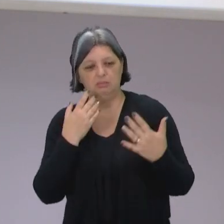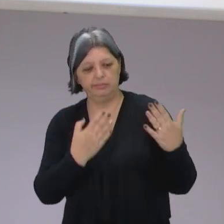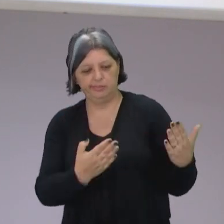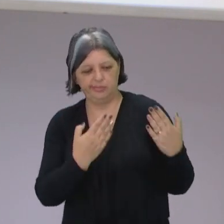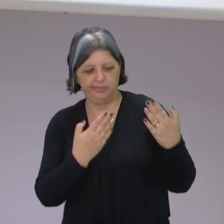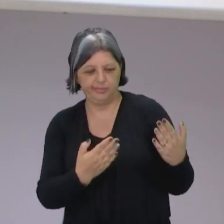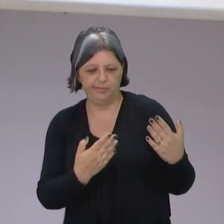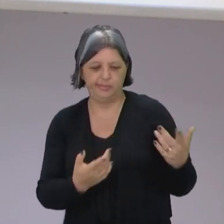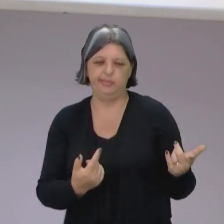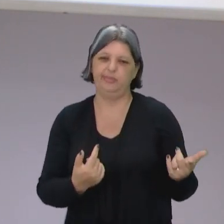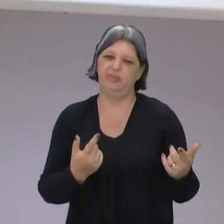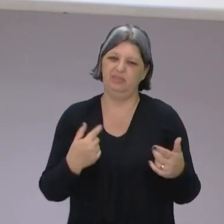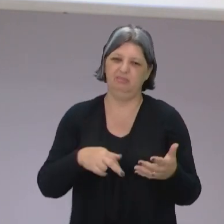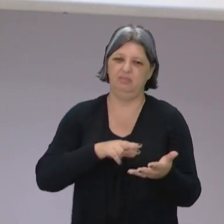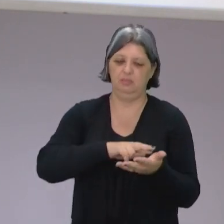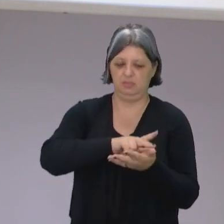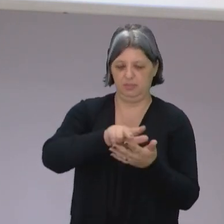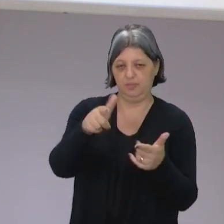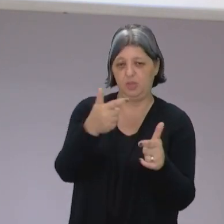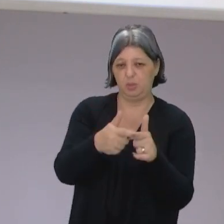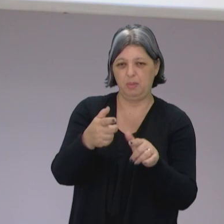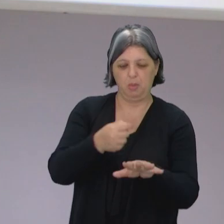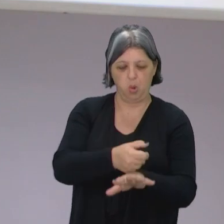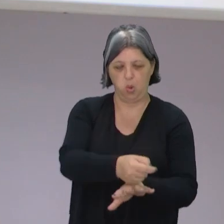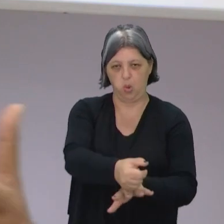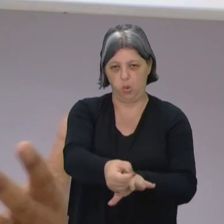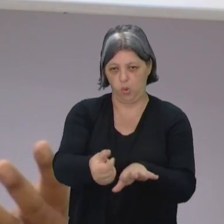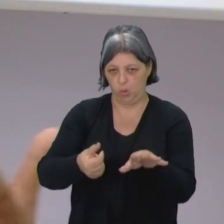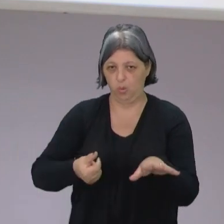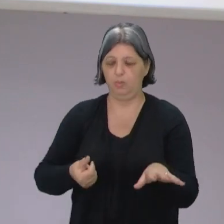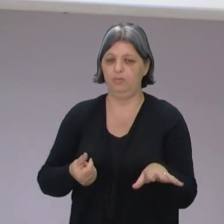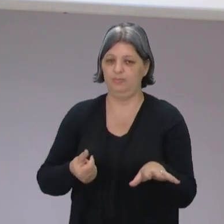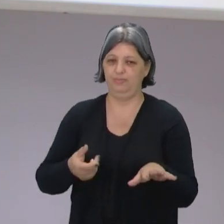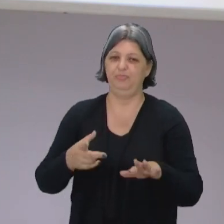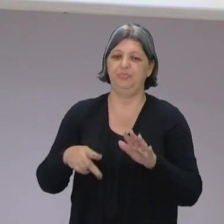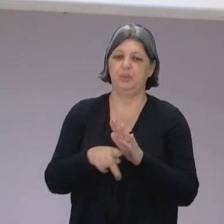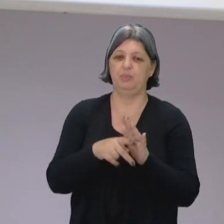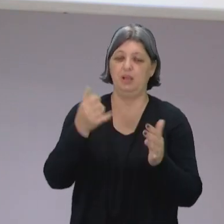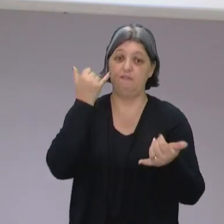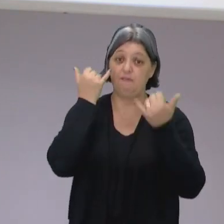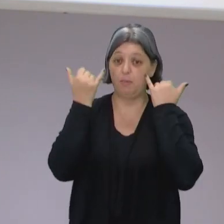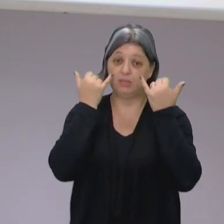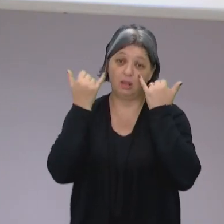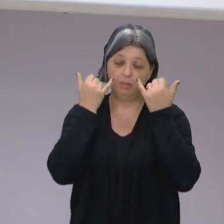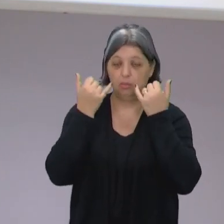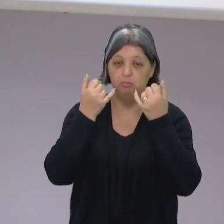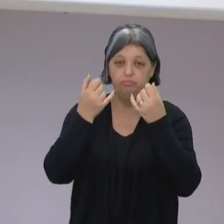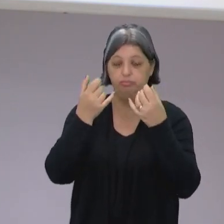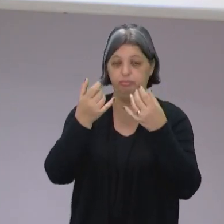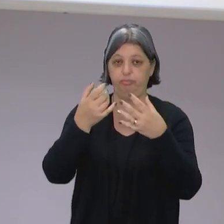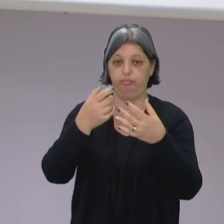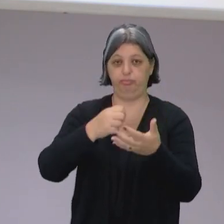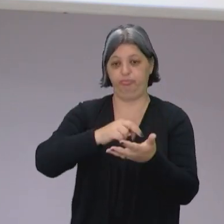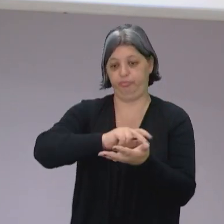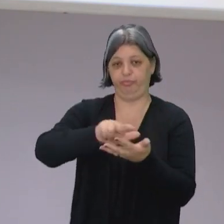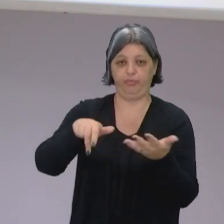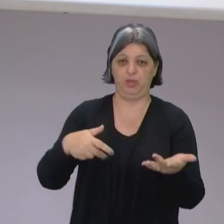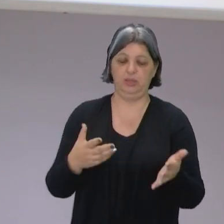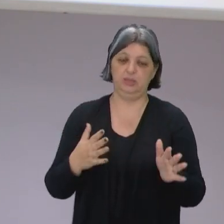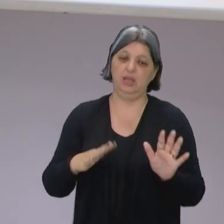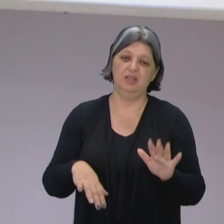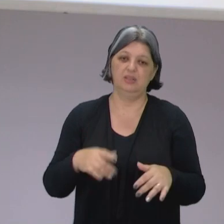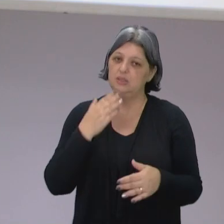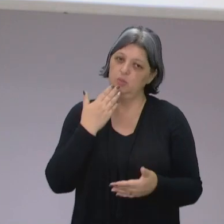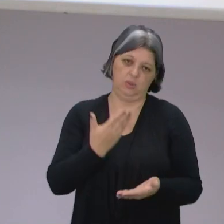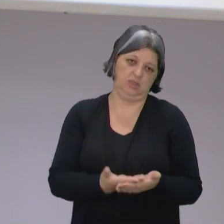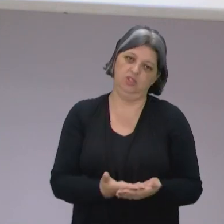ter passado por tantos problemas com fake news e tal, e a gente recebendo muitas informações, com esse cuidado, a gente já não acredita, pelo